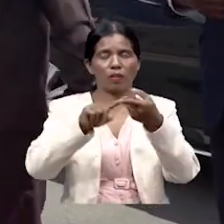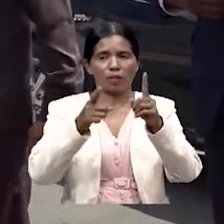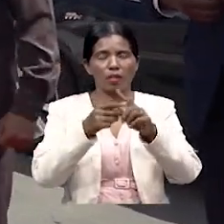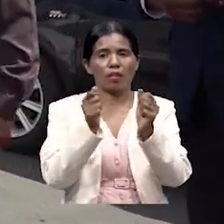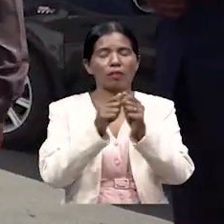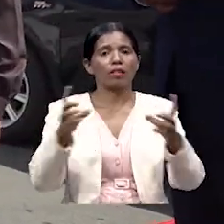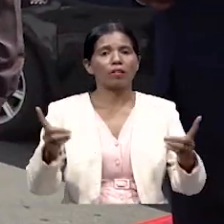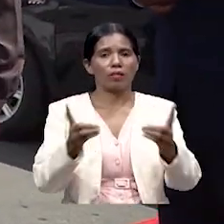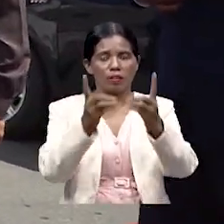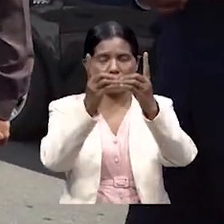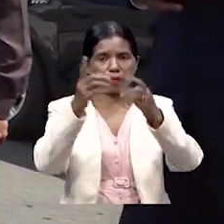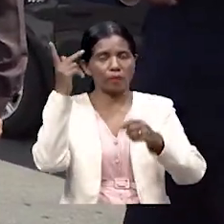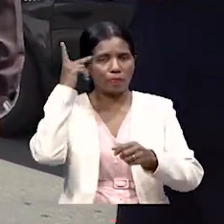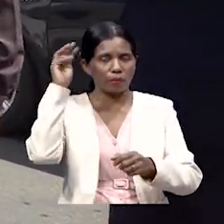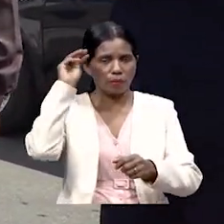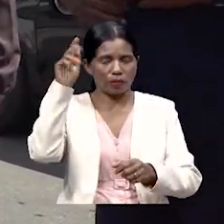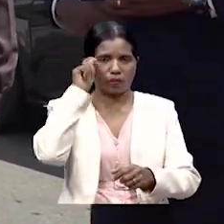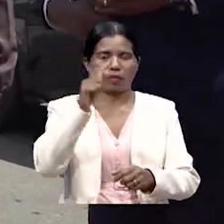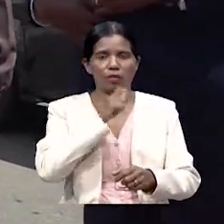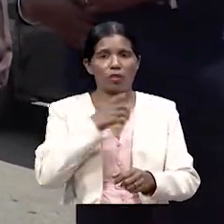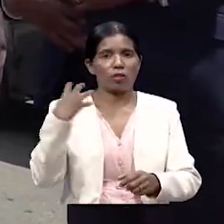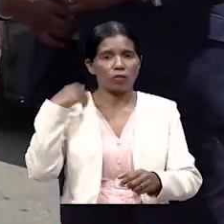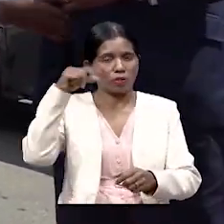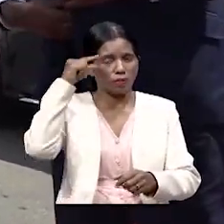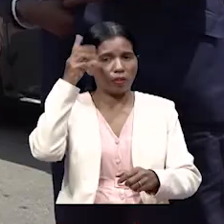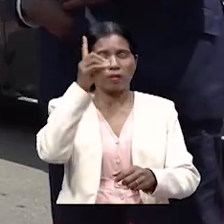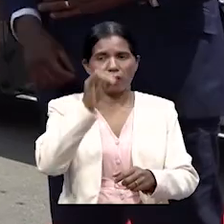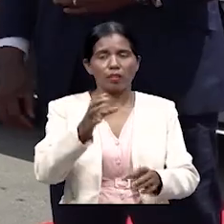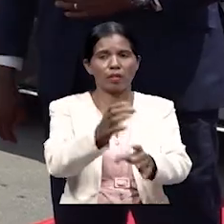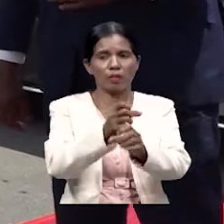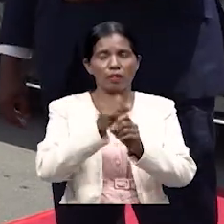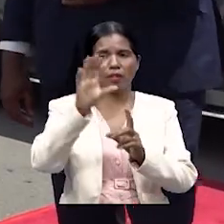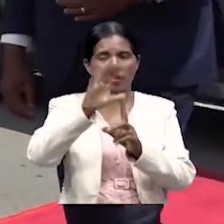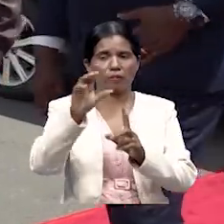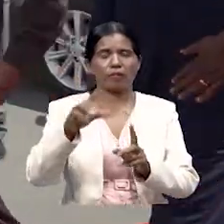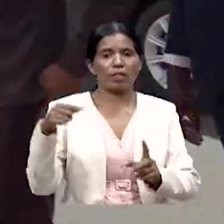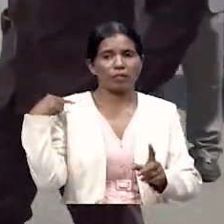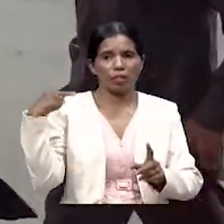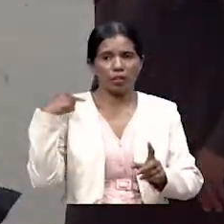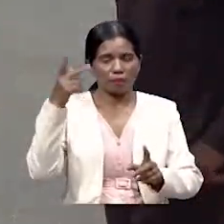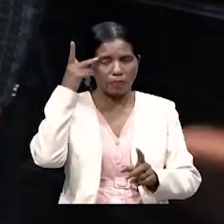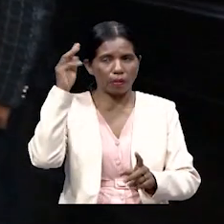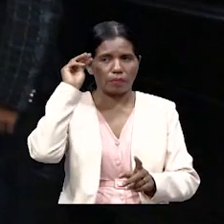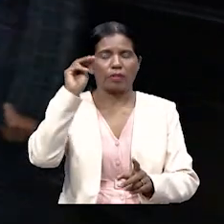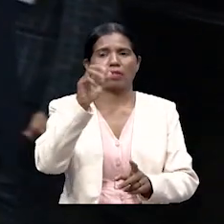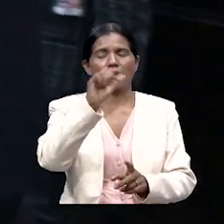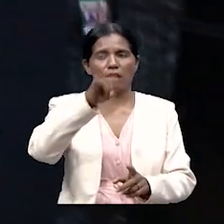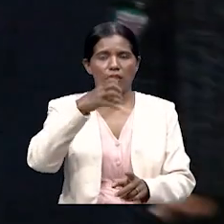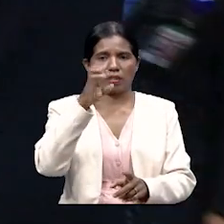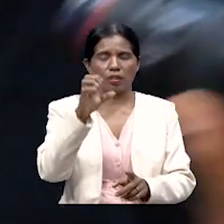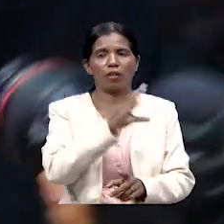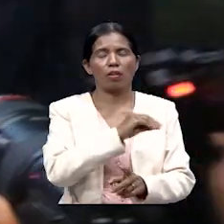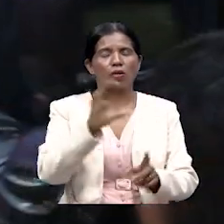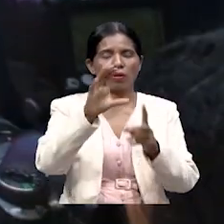multi o primeiro-ministro está arrumada no rock EA Palácio governo dele e vencemos e sempre gabinete e primeiro-ministro Azevedo uma sala ou